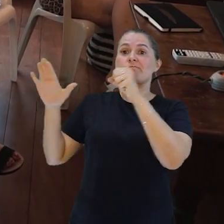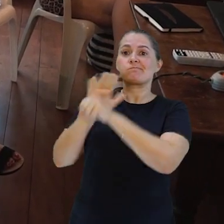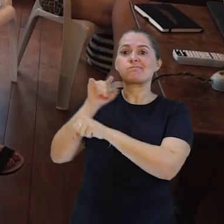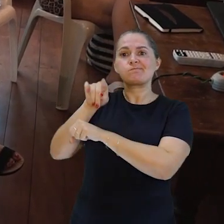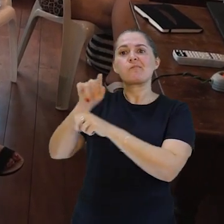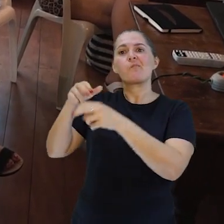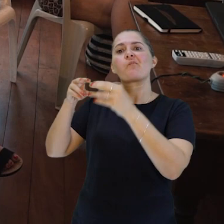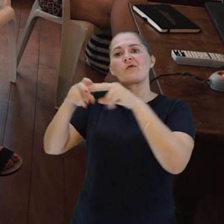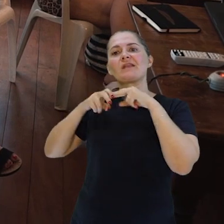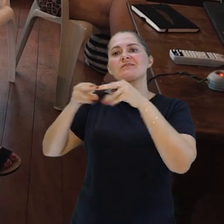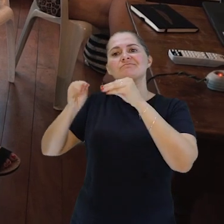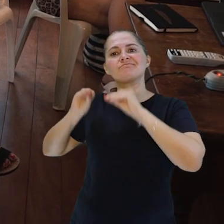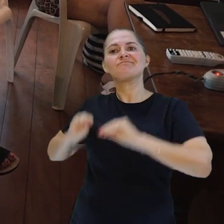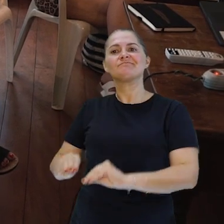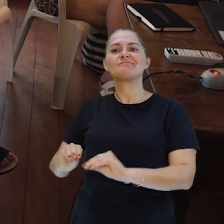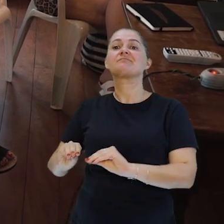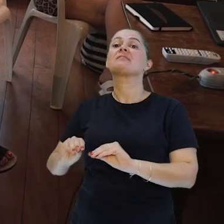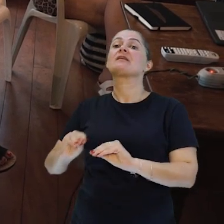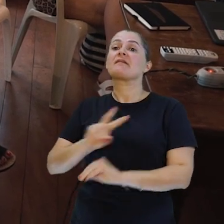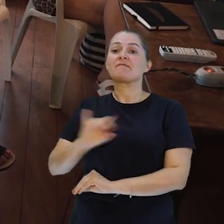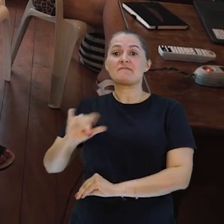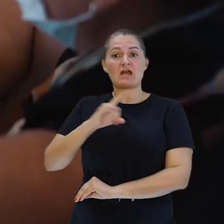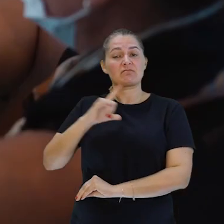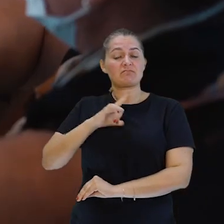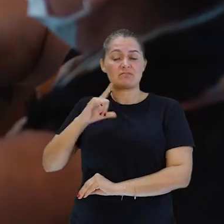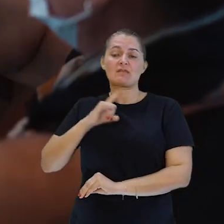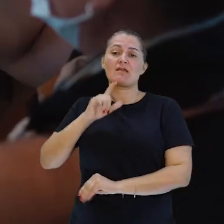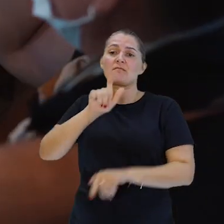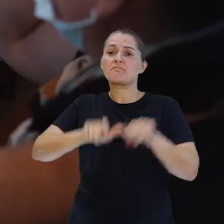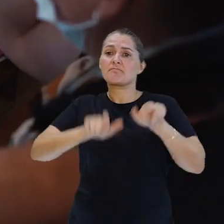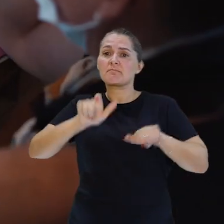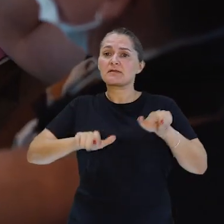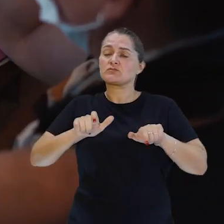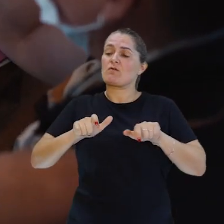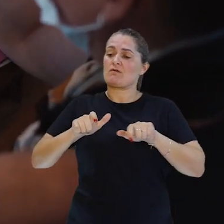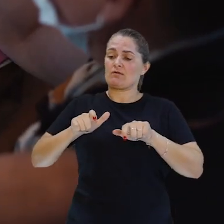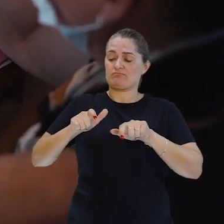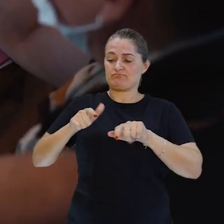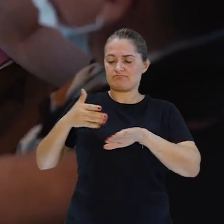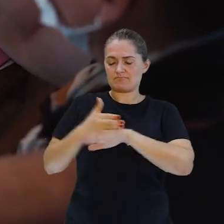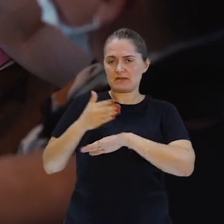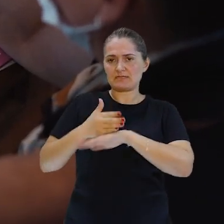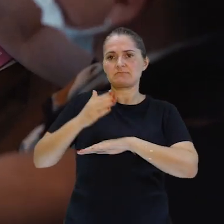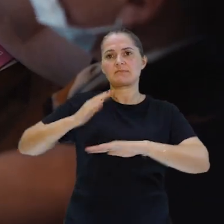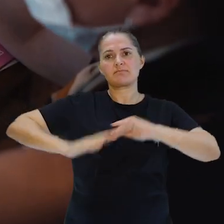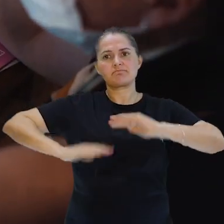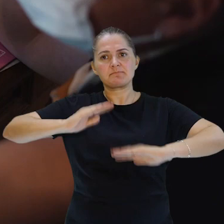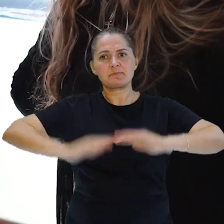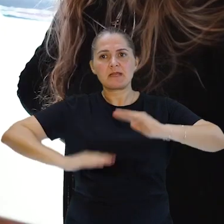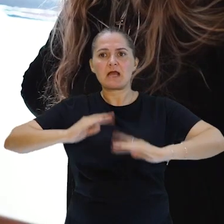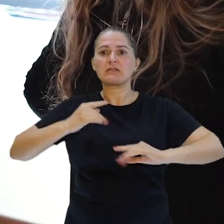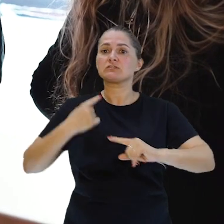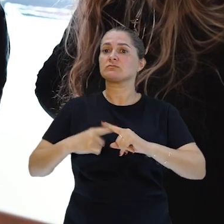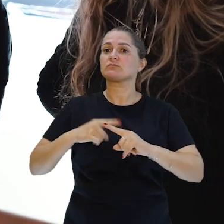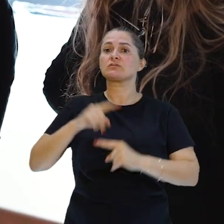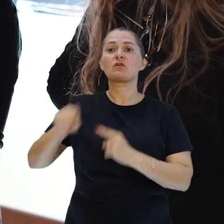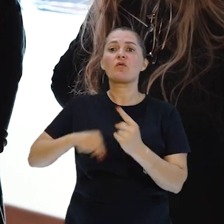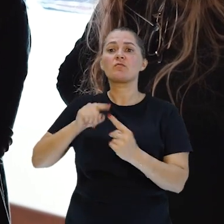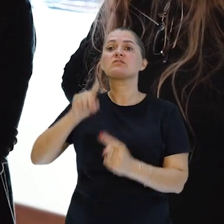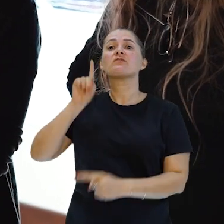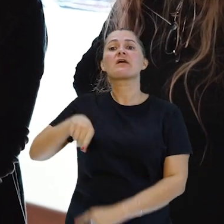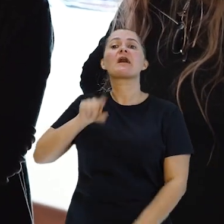espaço. Então vai ter essas pessoas que vão também participar da parte prática, porque a ideia do projeto é justamente